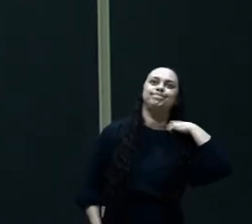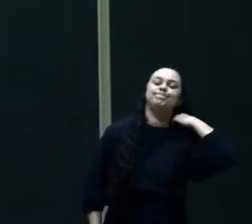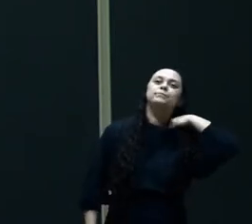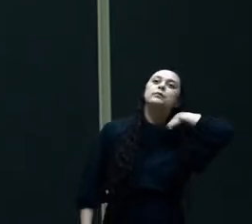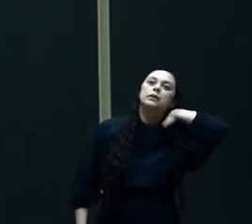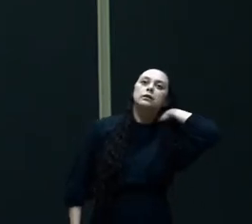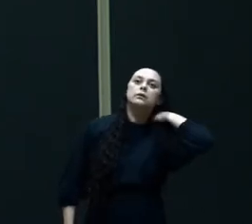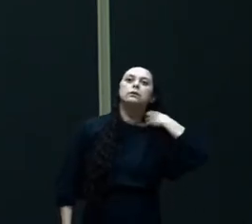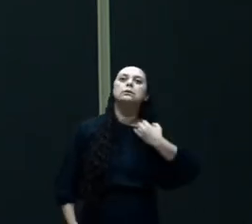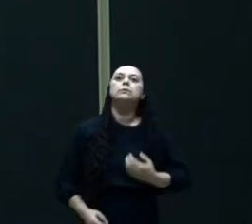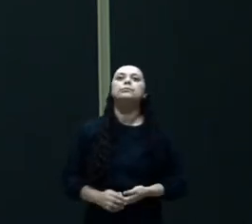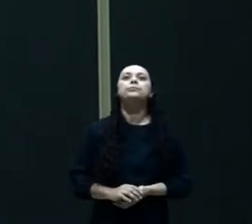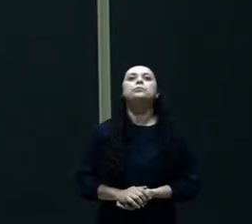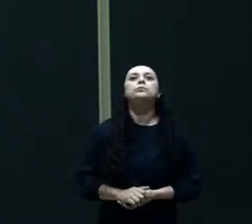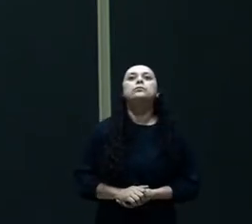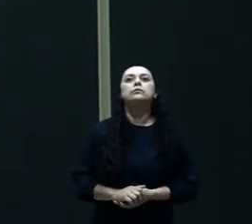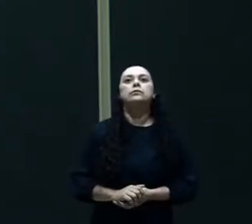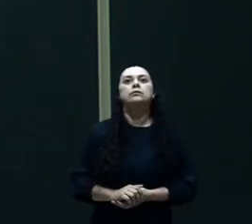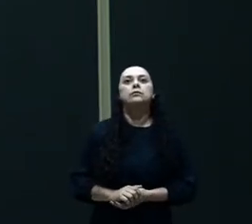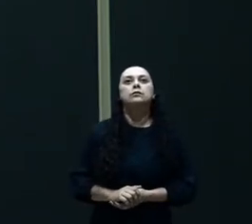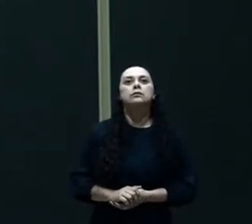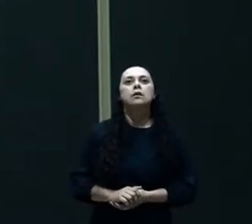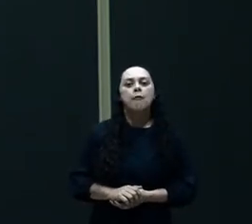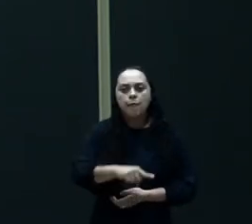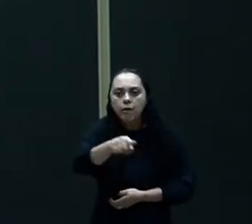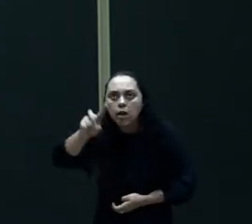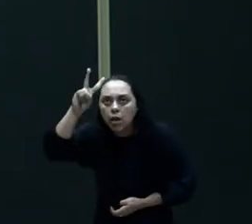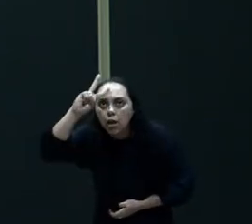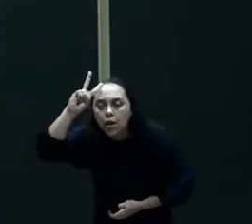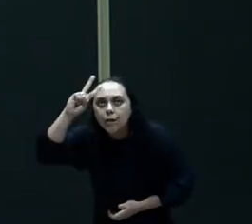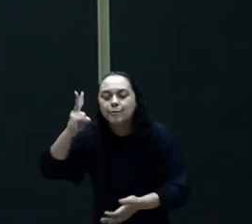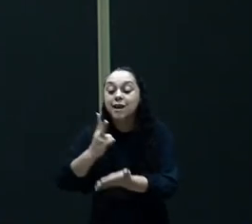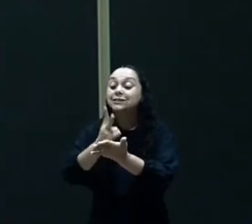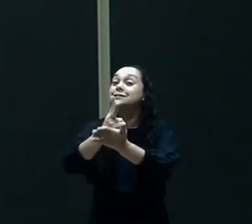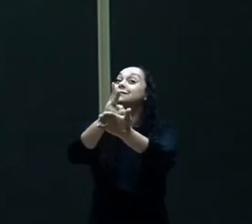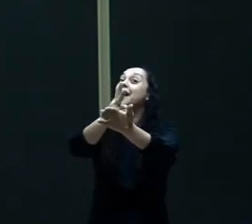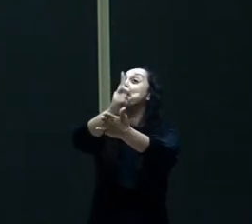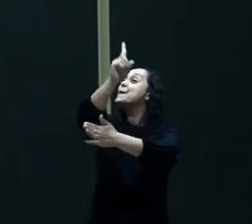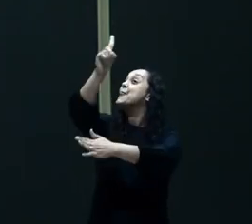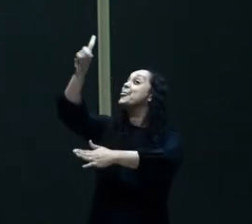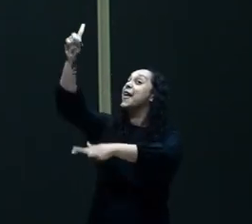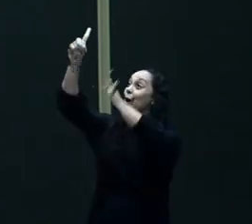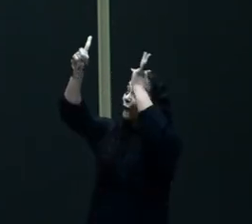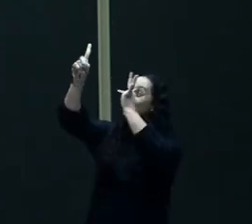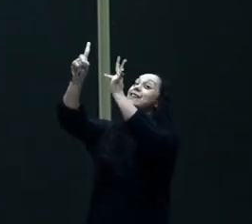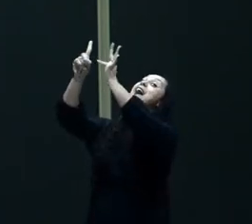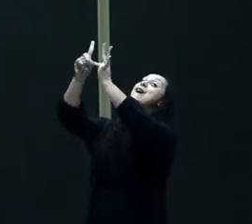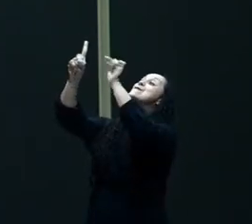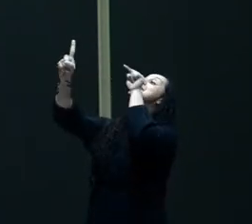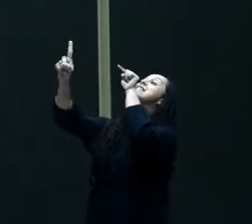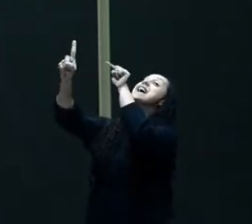se lembrar mais uma vez que fiel é o Deus que prometeu para mim e para